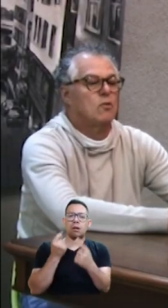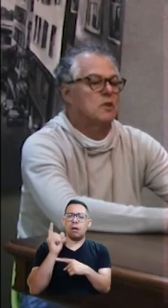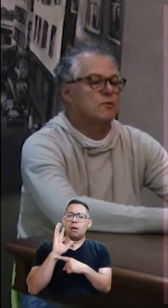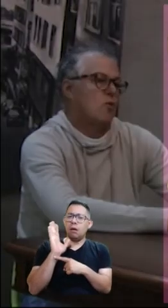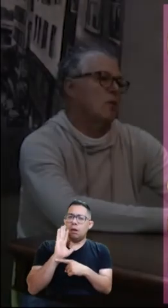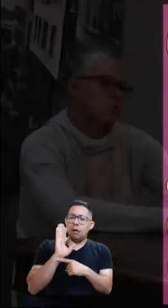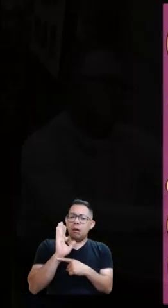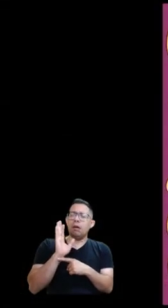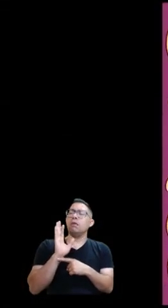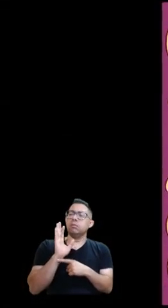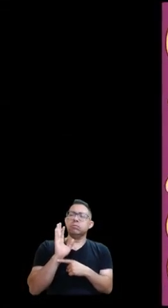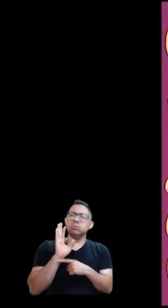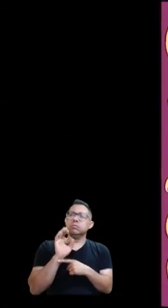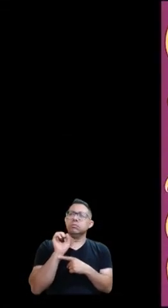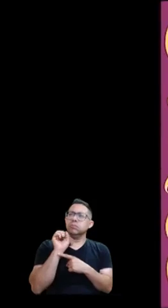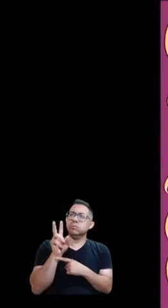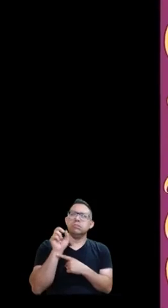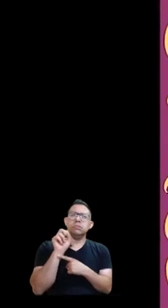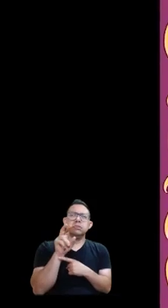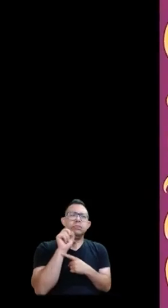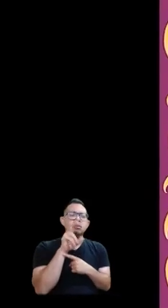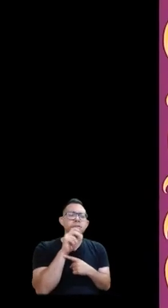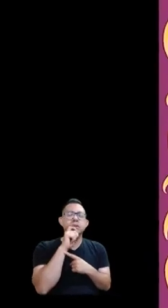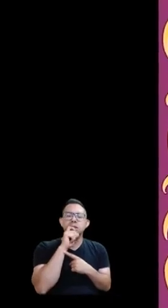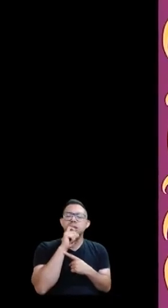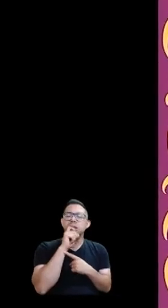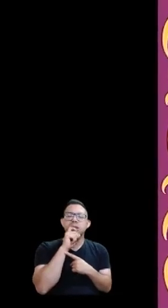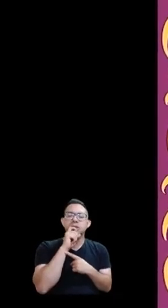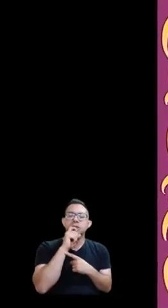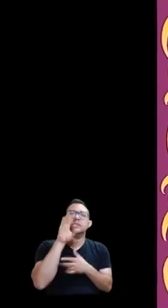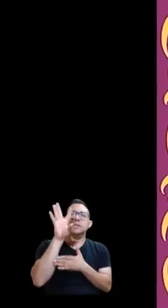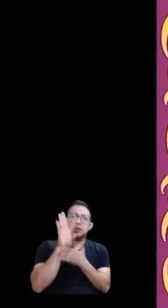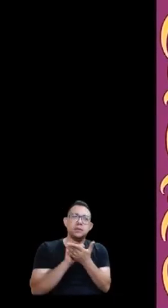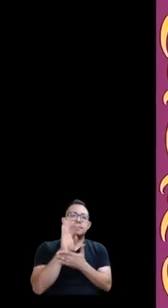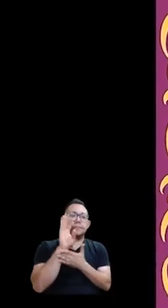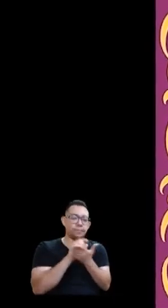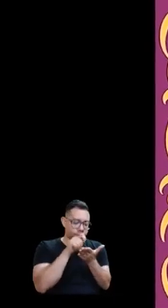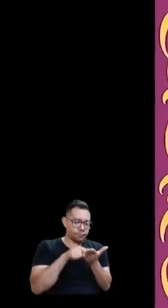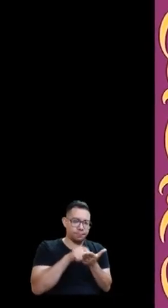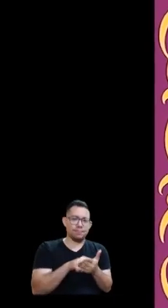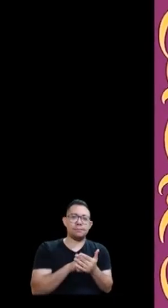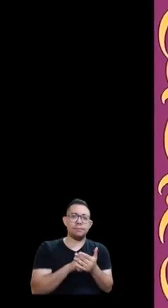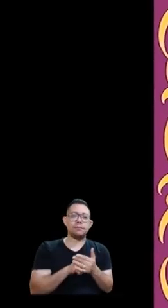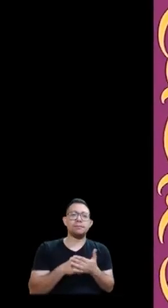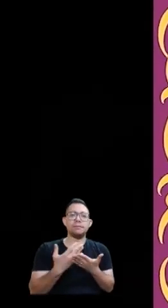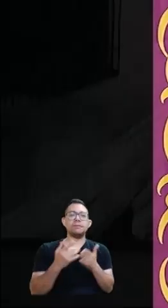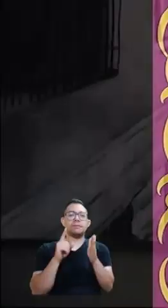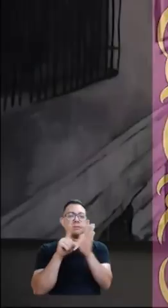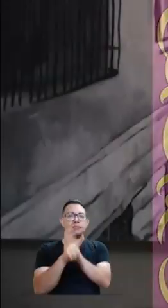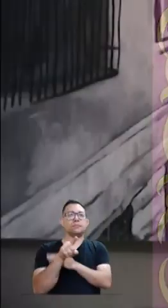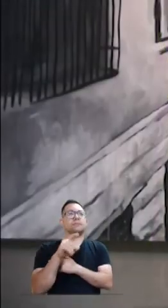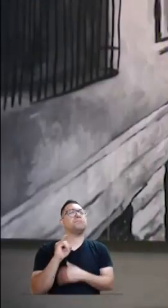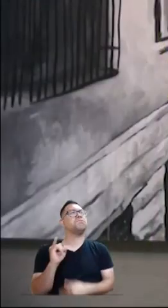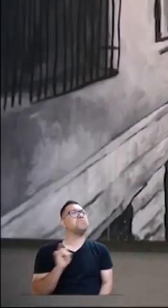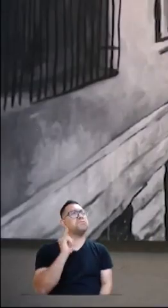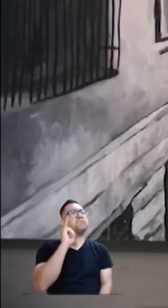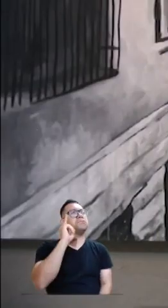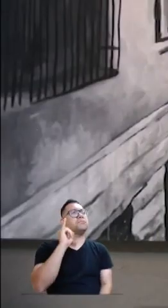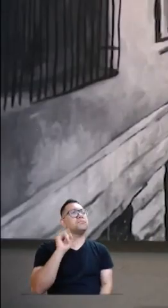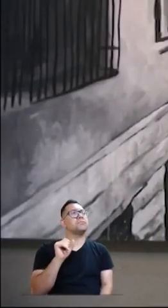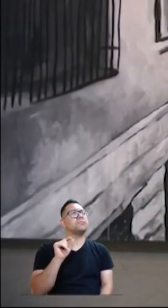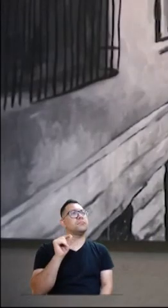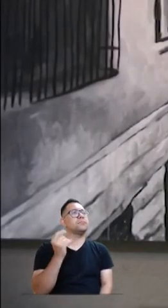quê? Algumas fotos de livros de história, da arquitetura, né? do design e tudo mais. Qual que é